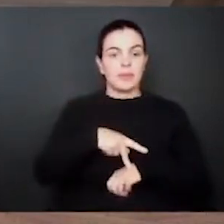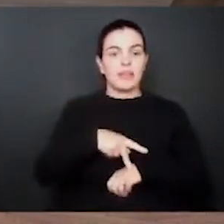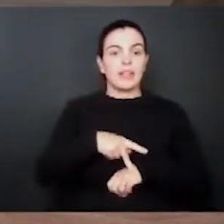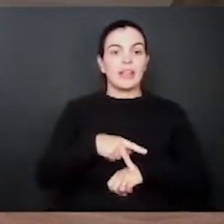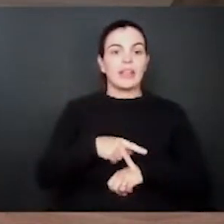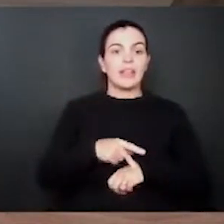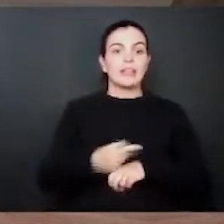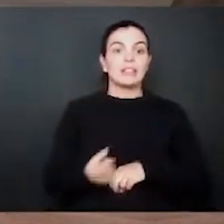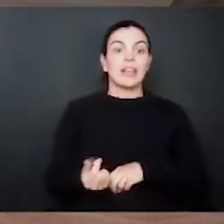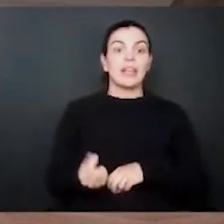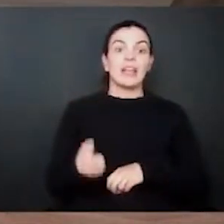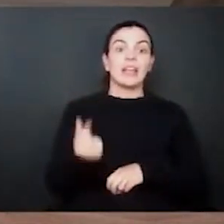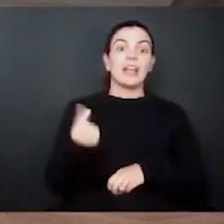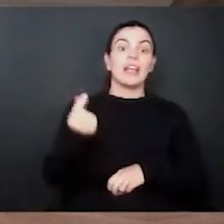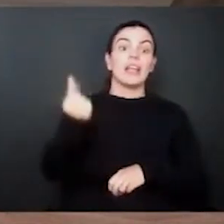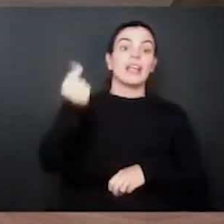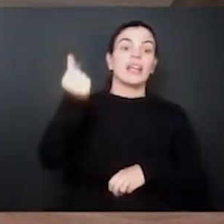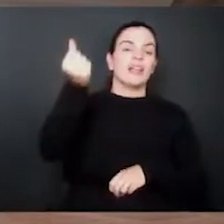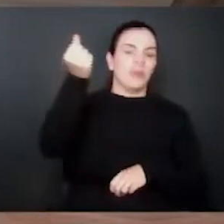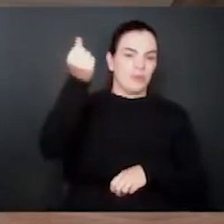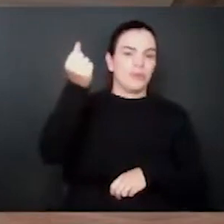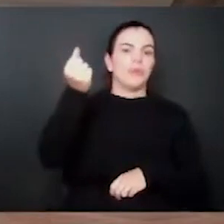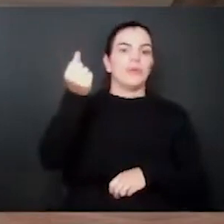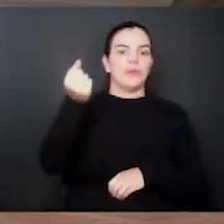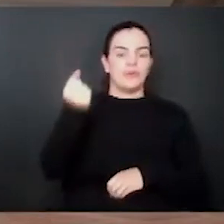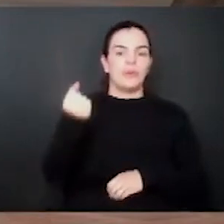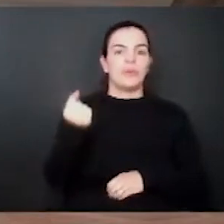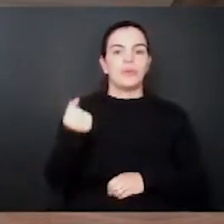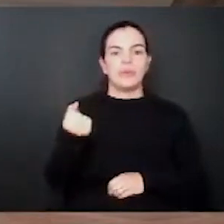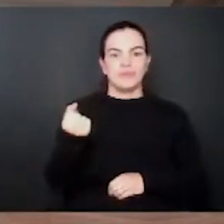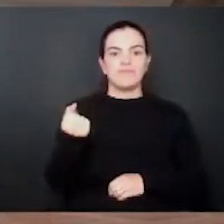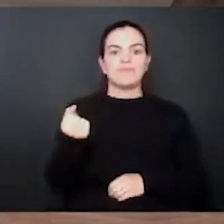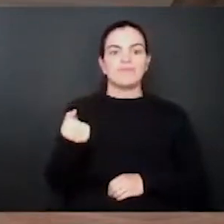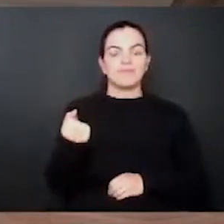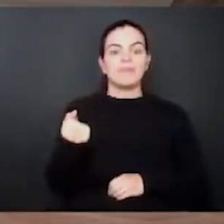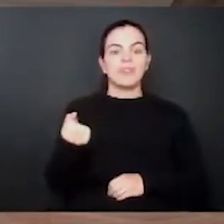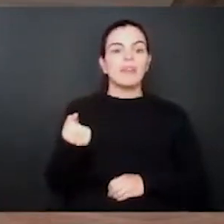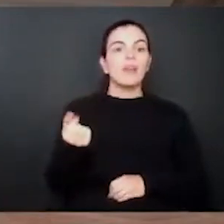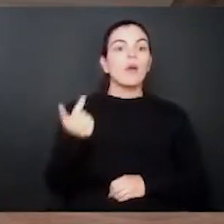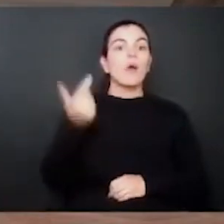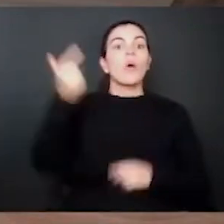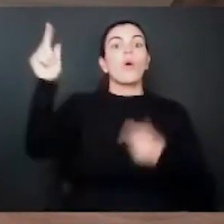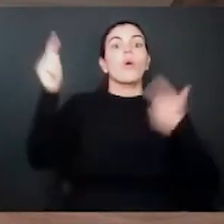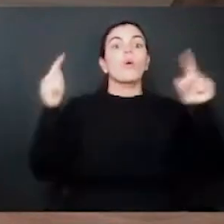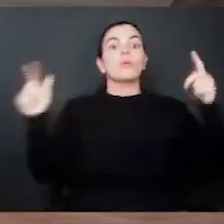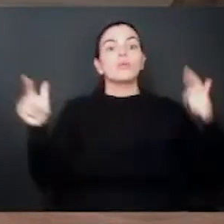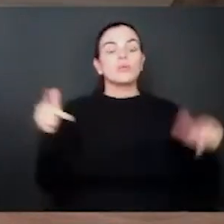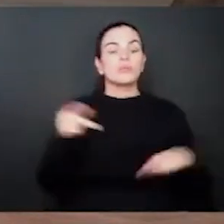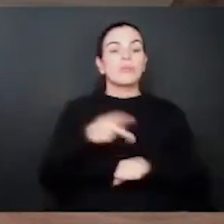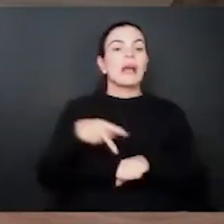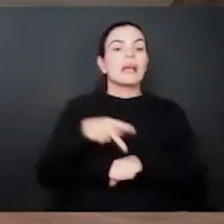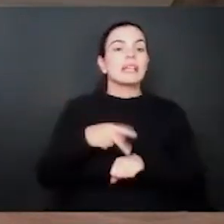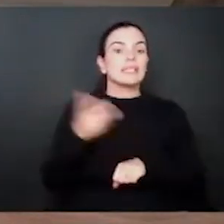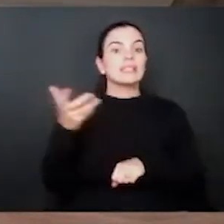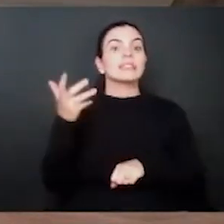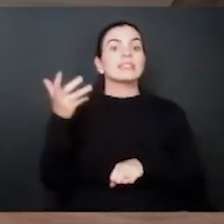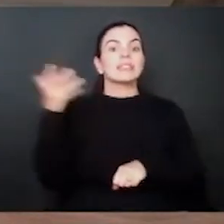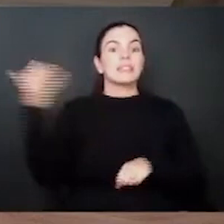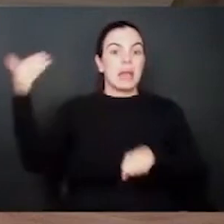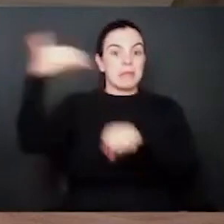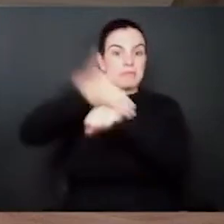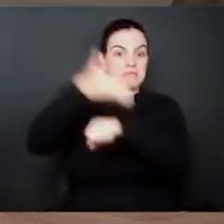riquíssimo, né? Não é à toa que diversos países querem acessar a nossa riqueza,